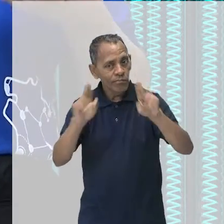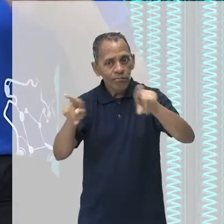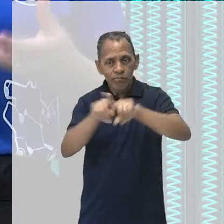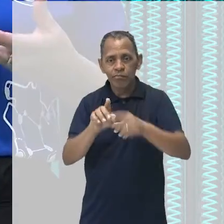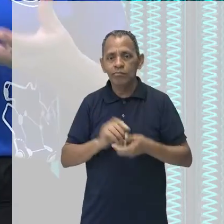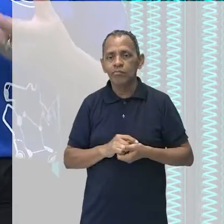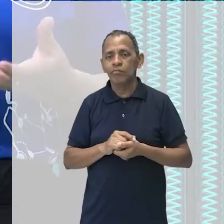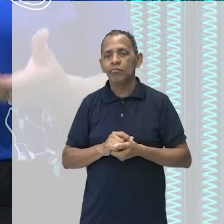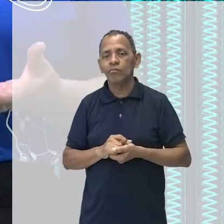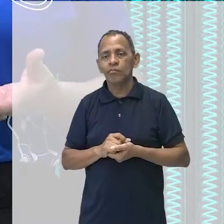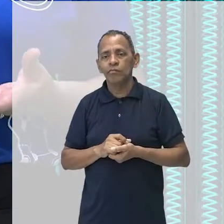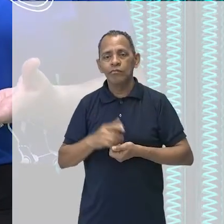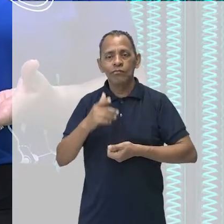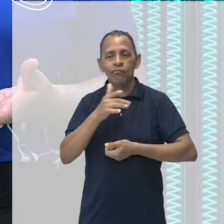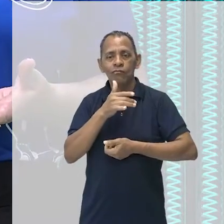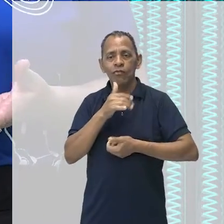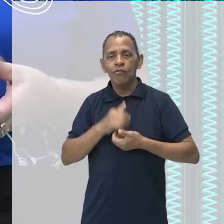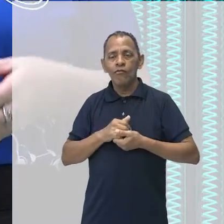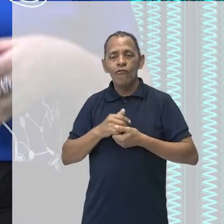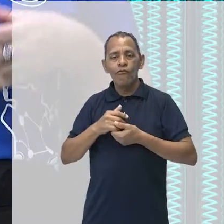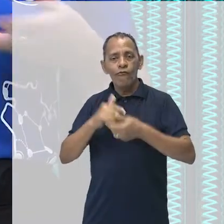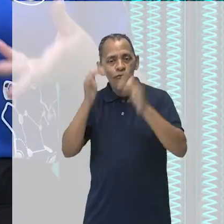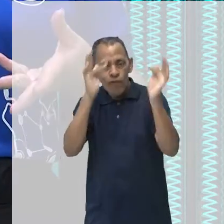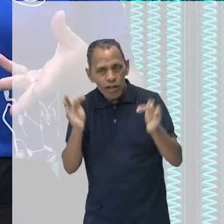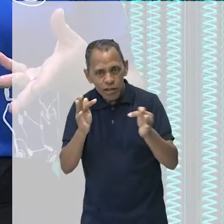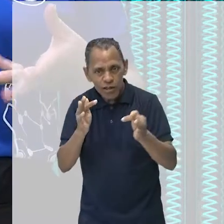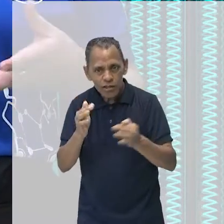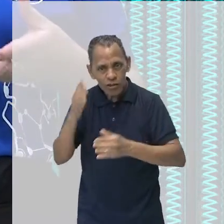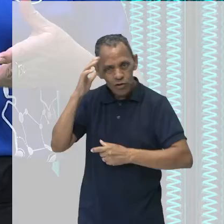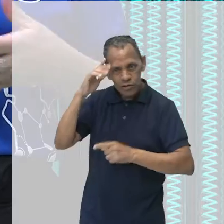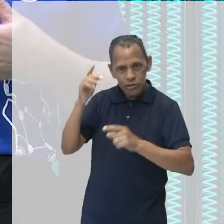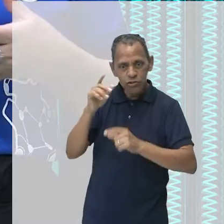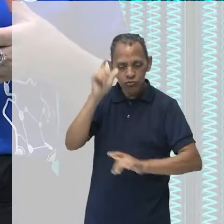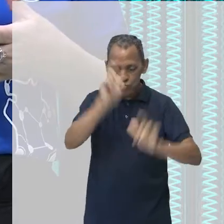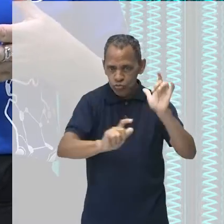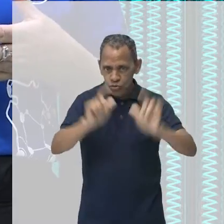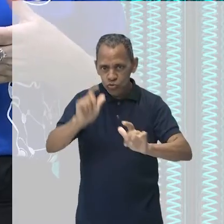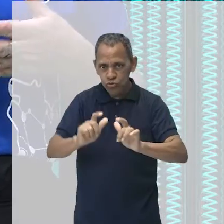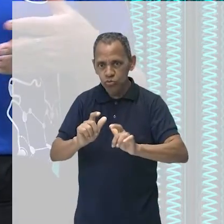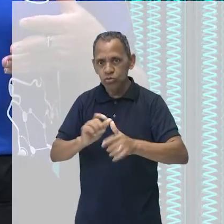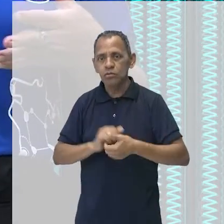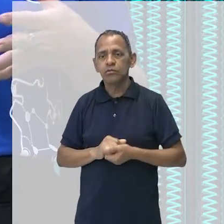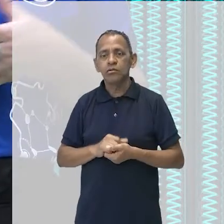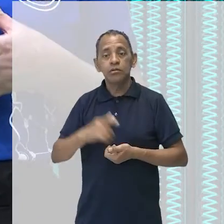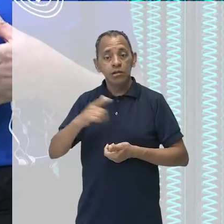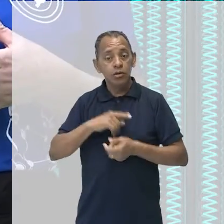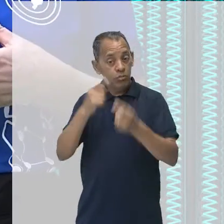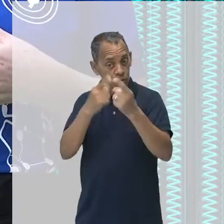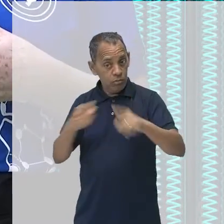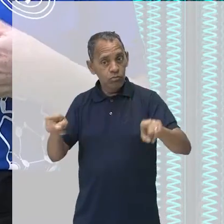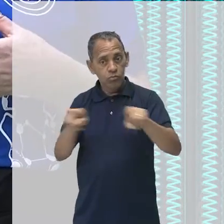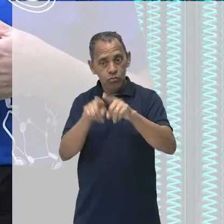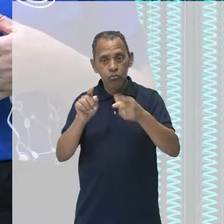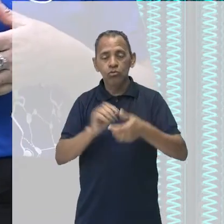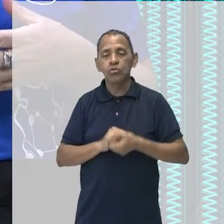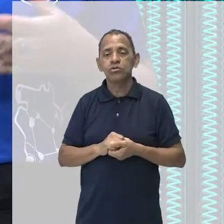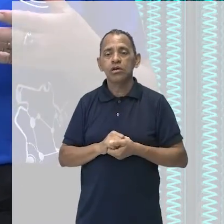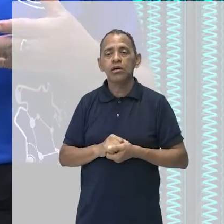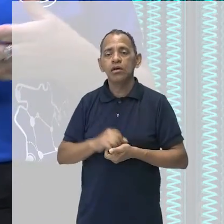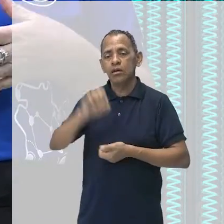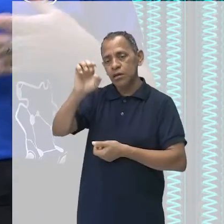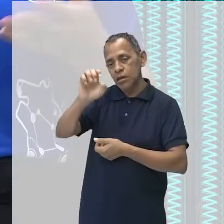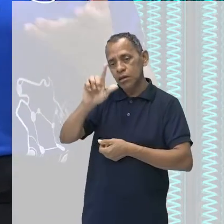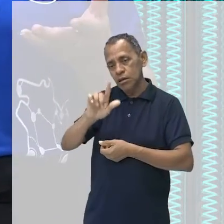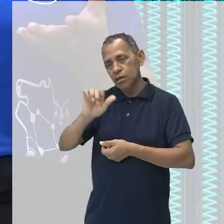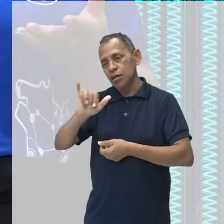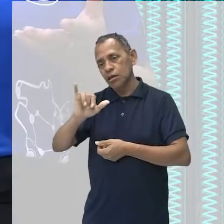estavam contentes com o que estava acontecendo com as pessoas. Tanto é que tem uma música que a Elis Regina